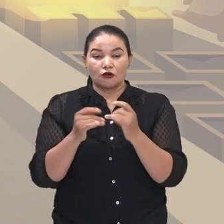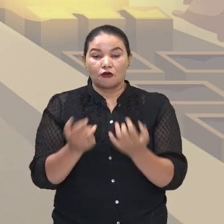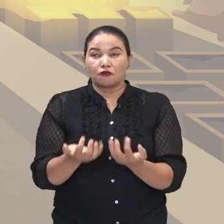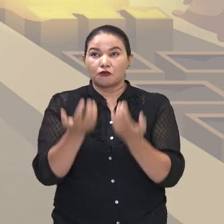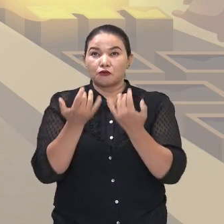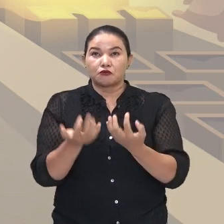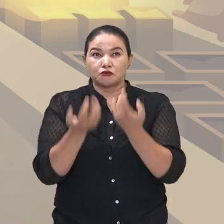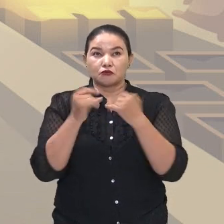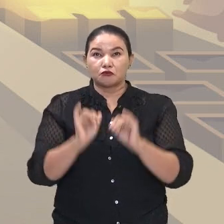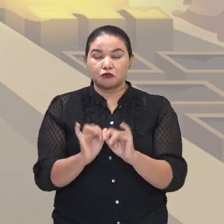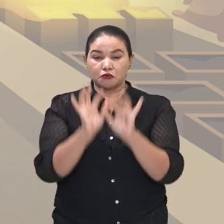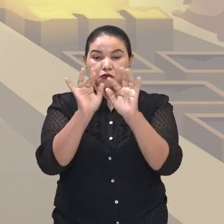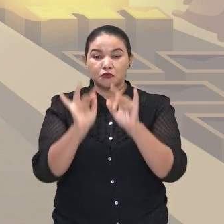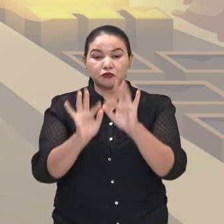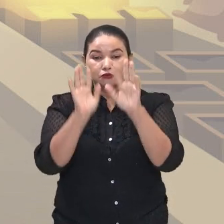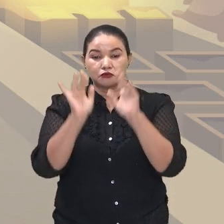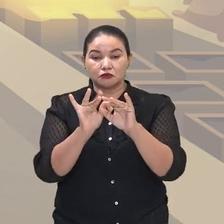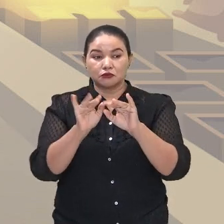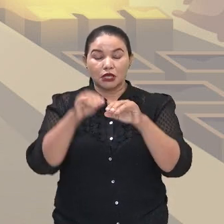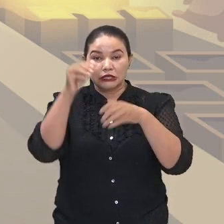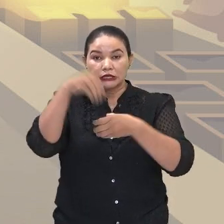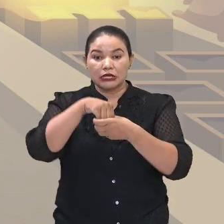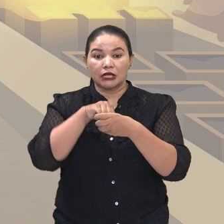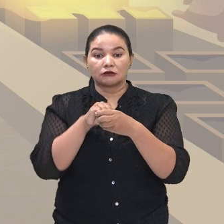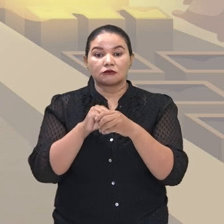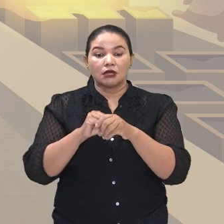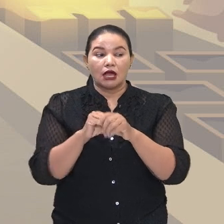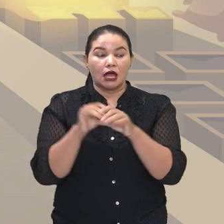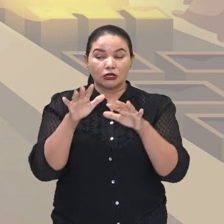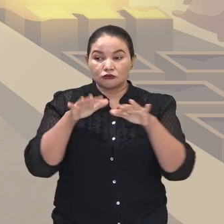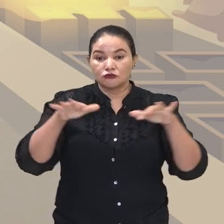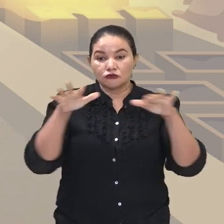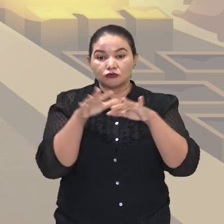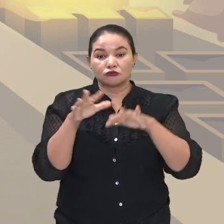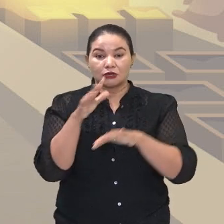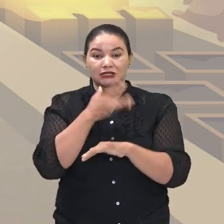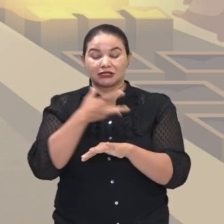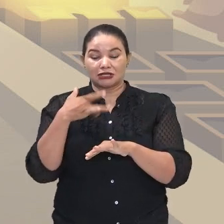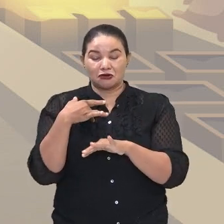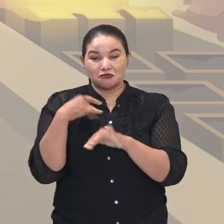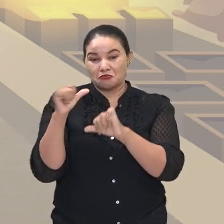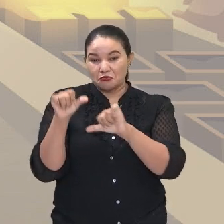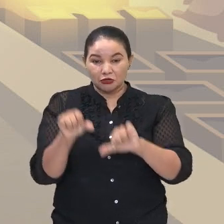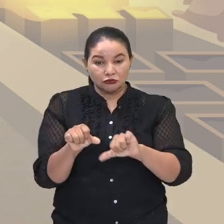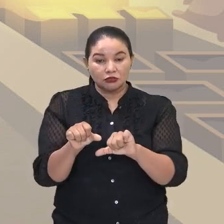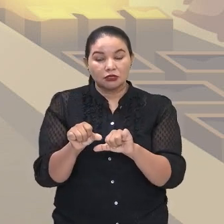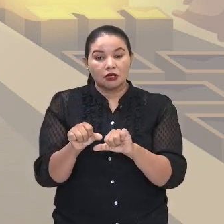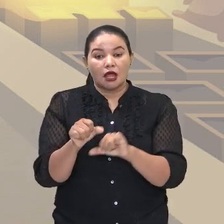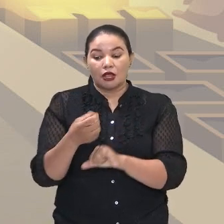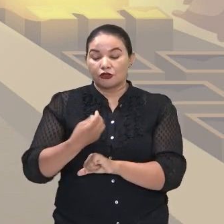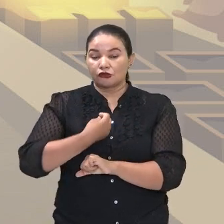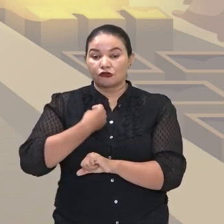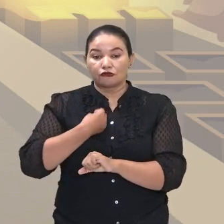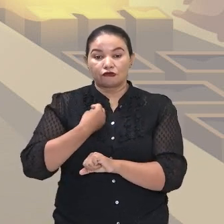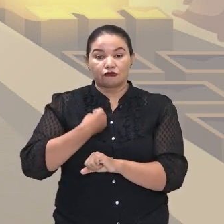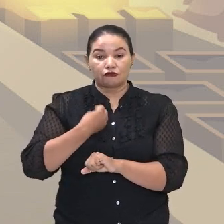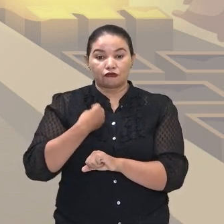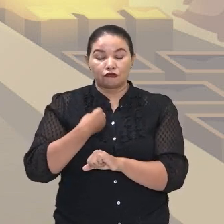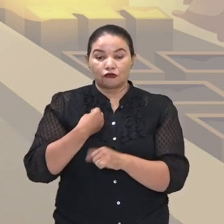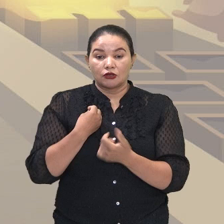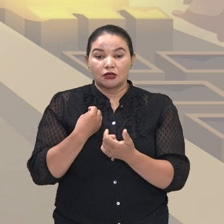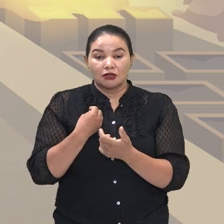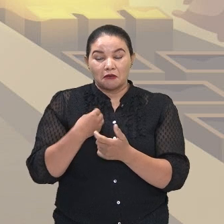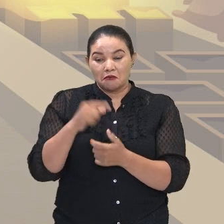retida nesse ambiente, o que tornava o ambiente bastante insalubre. A expectativa expectativa de vida desses trabalhadores era